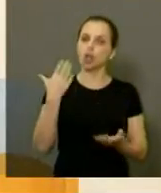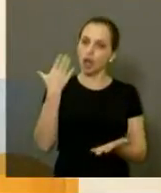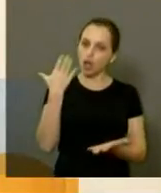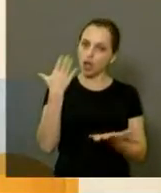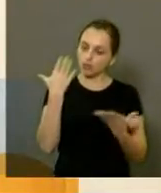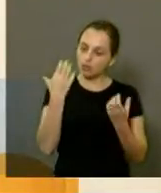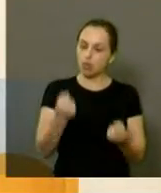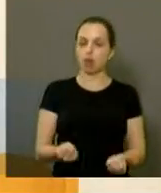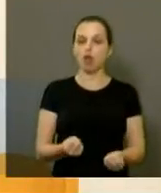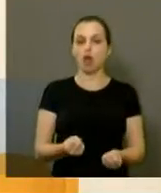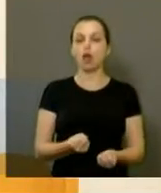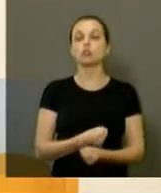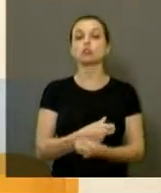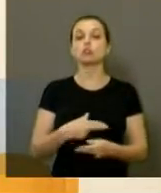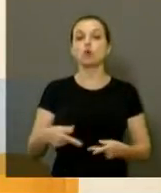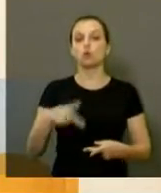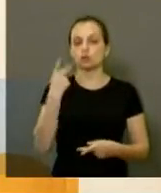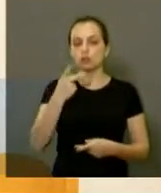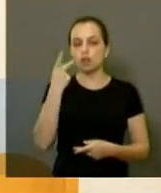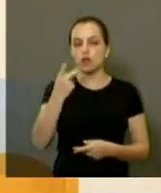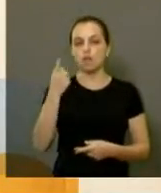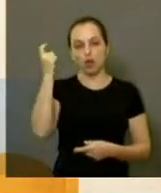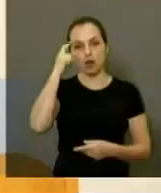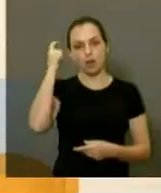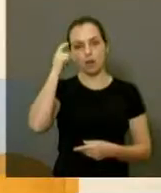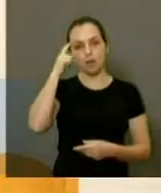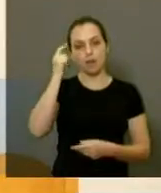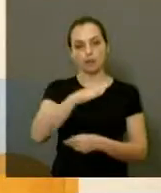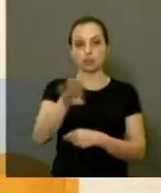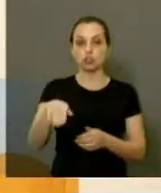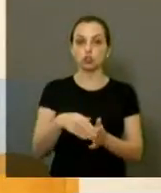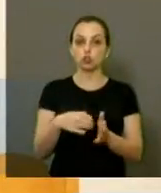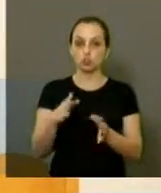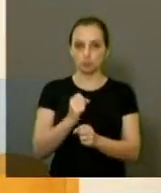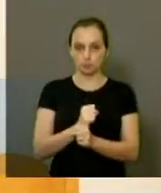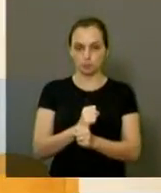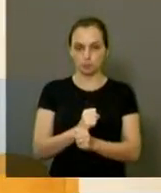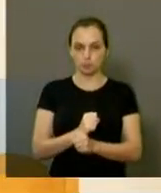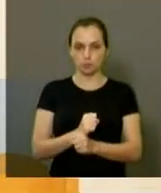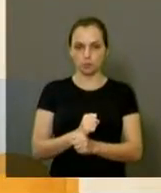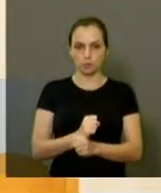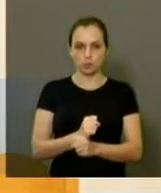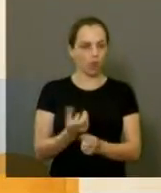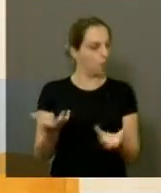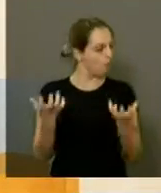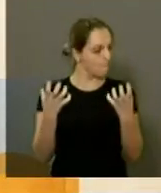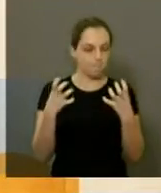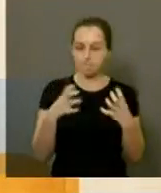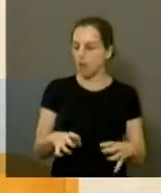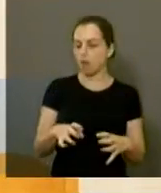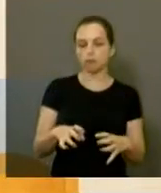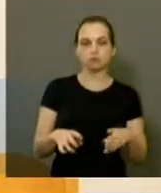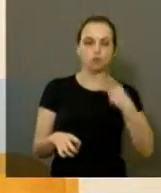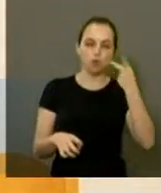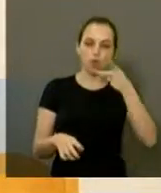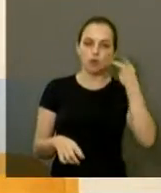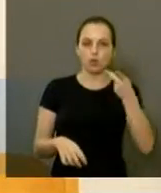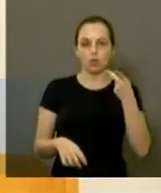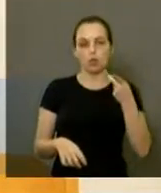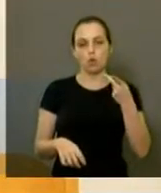seus atos e falar aquilo que pensa por inteiro. É inadmissível um